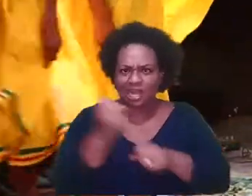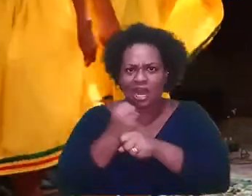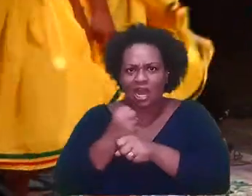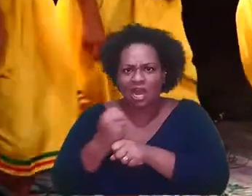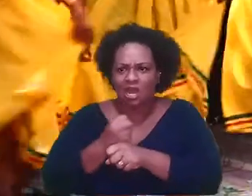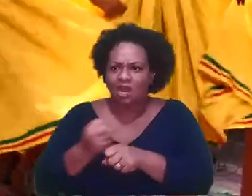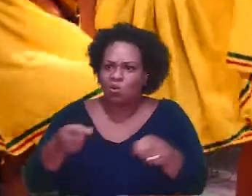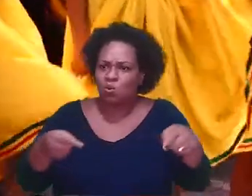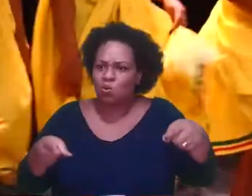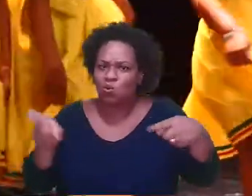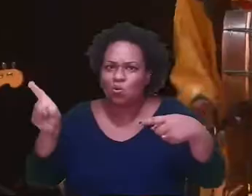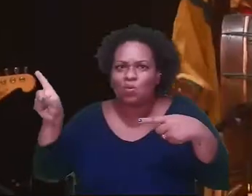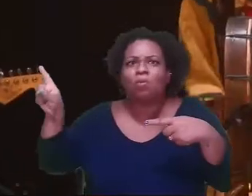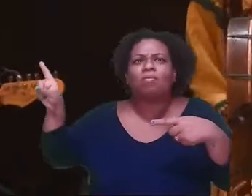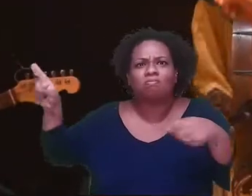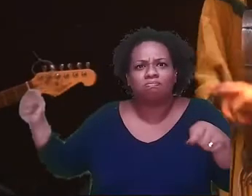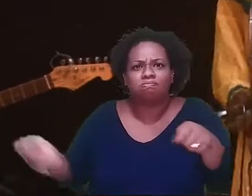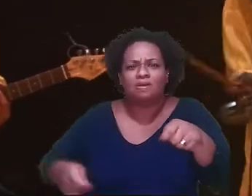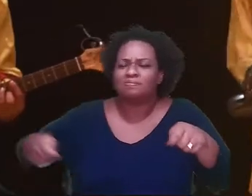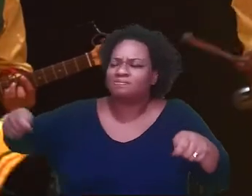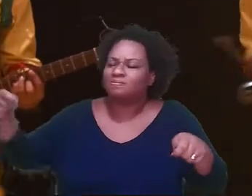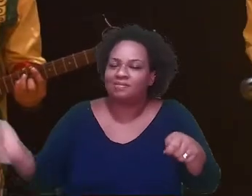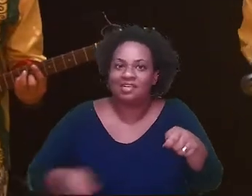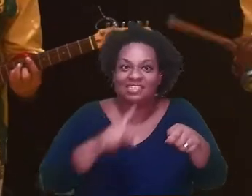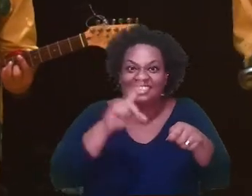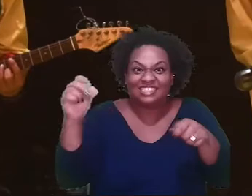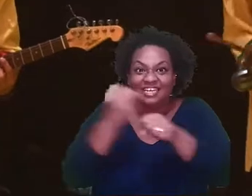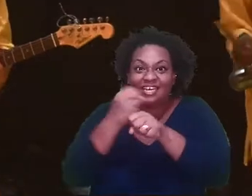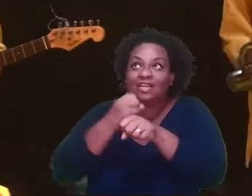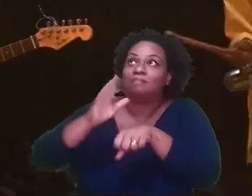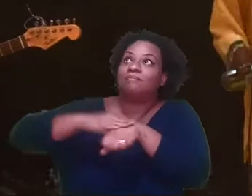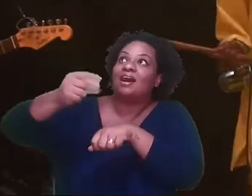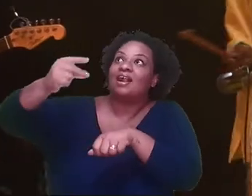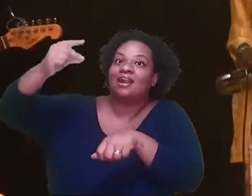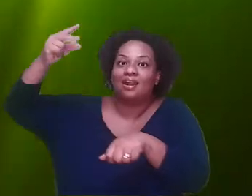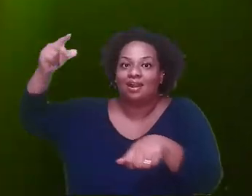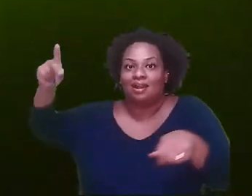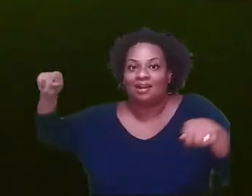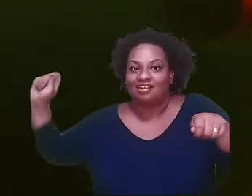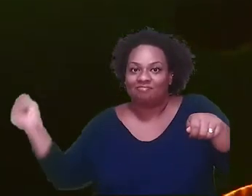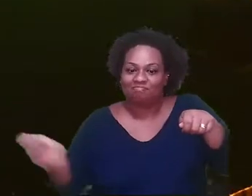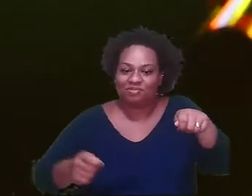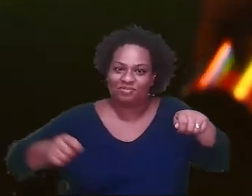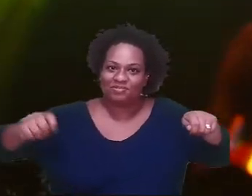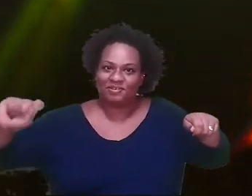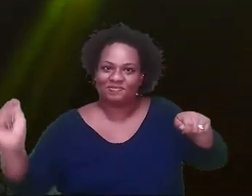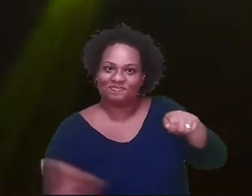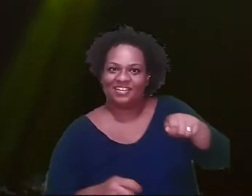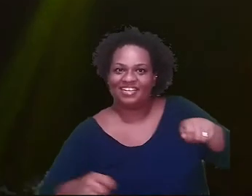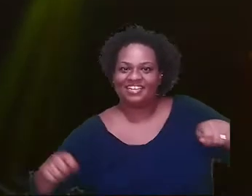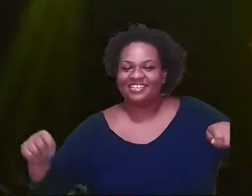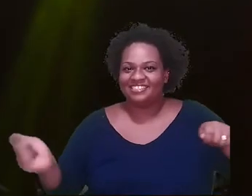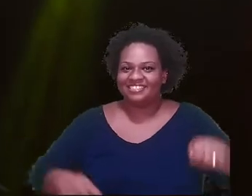Bisavós, dos tataravós dos meus filhos. E é por isso que a cultura tem que ser respeitada. E ela é secular.